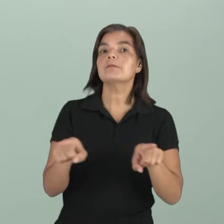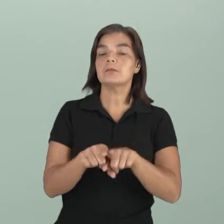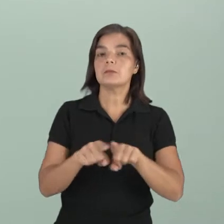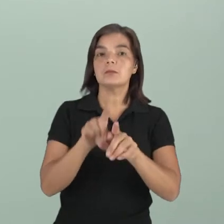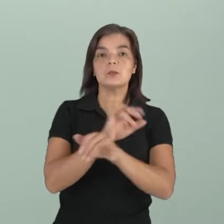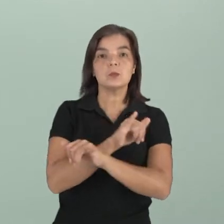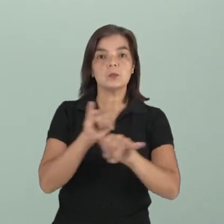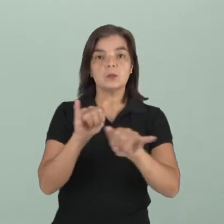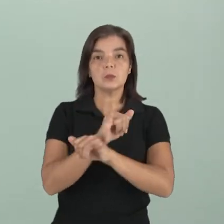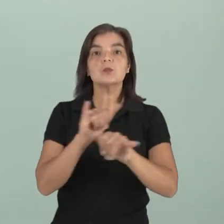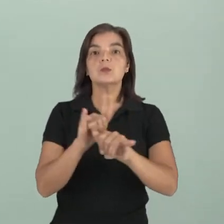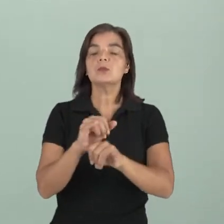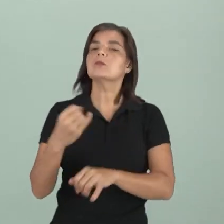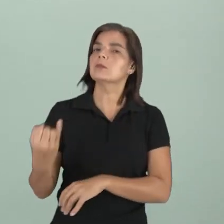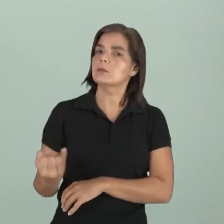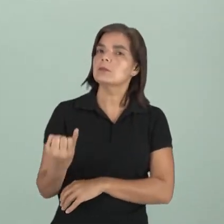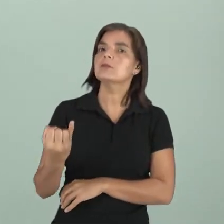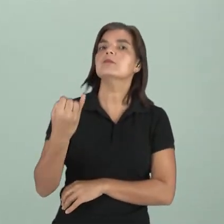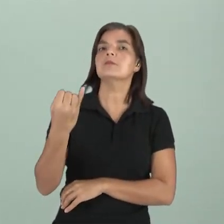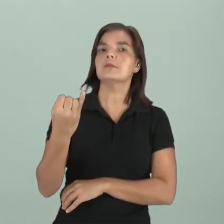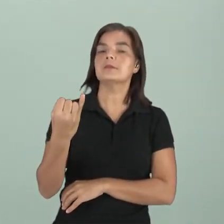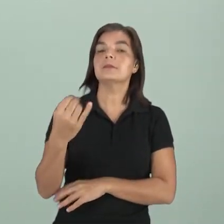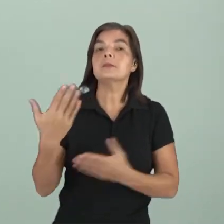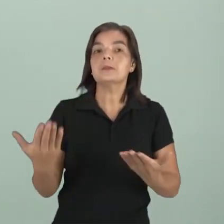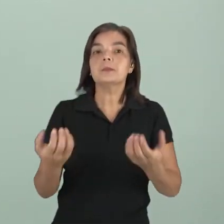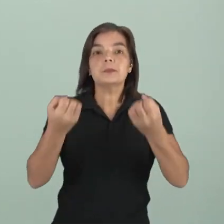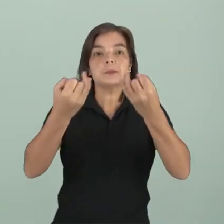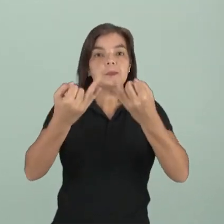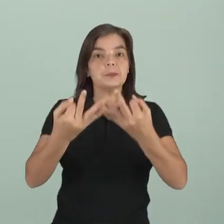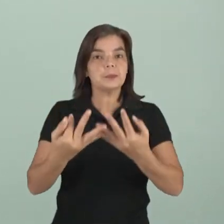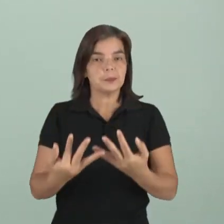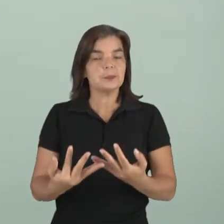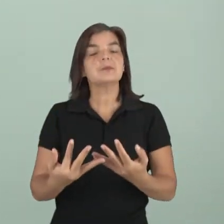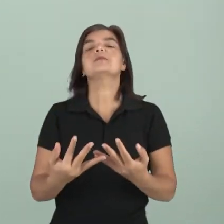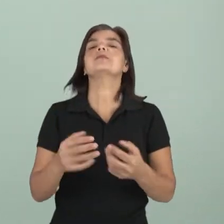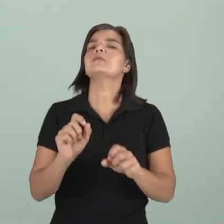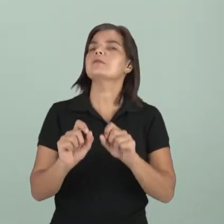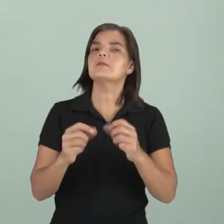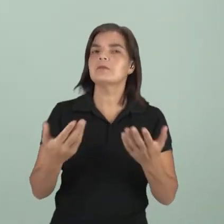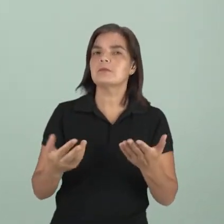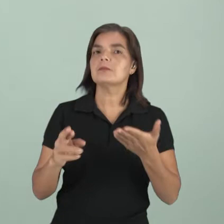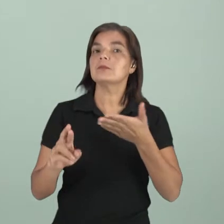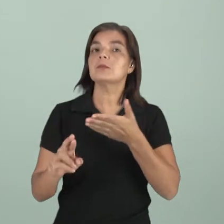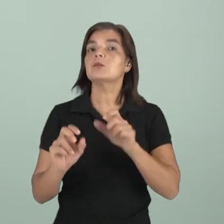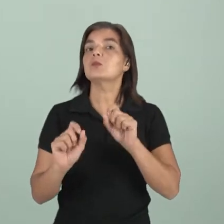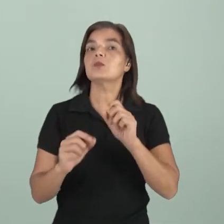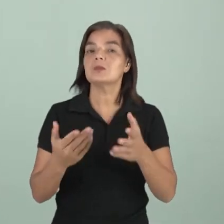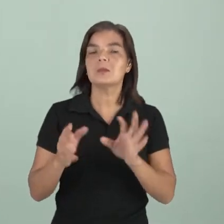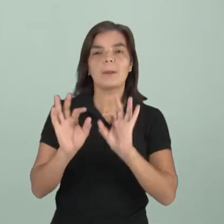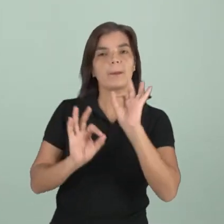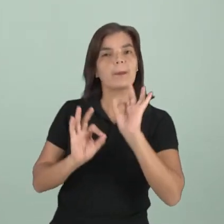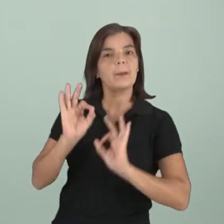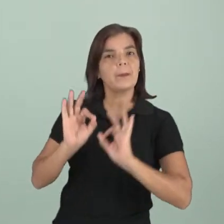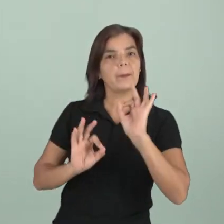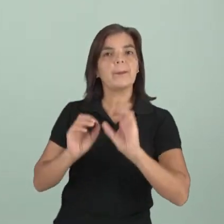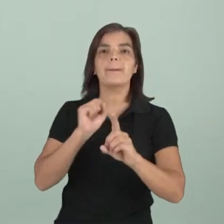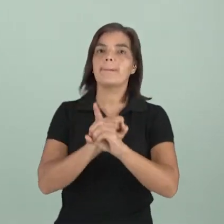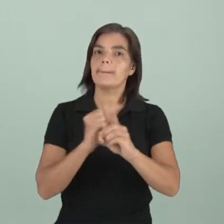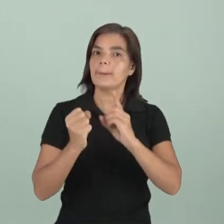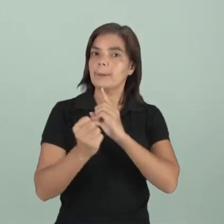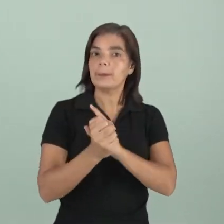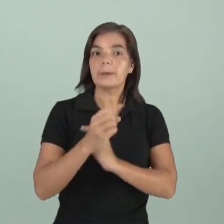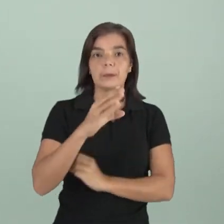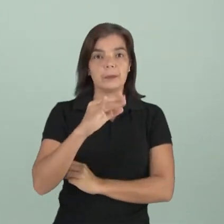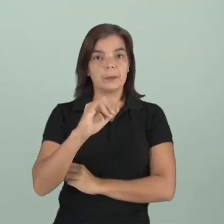uma informação de suma relevância. Quando tratamos a respeito da organização da